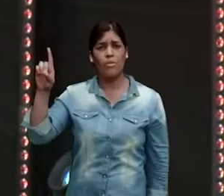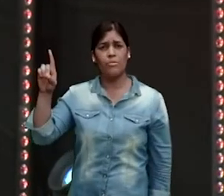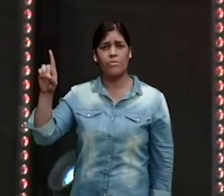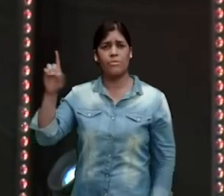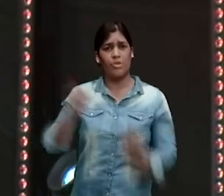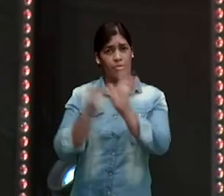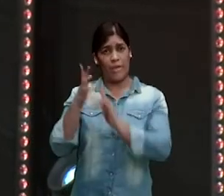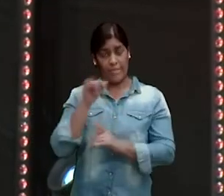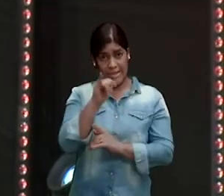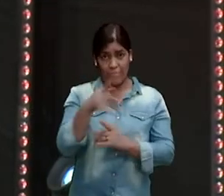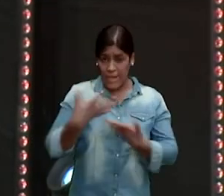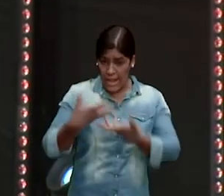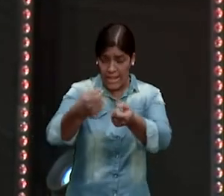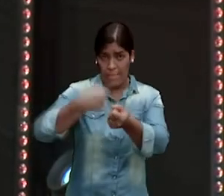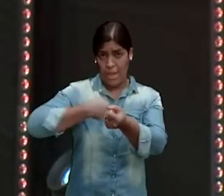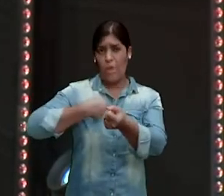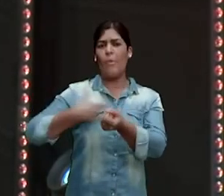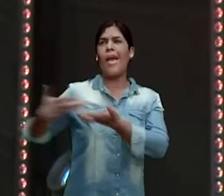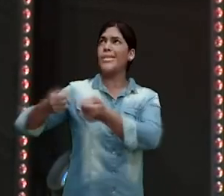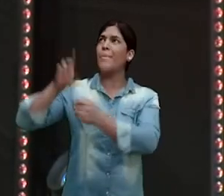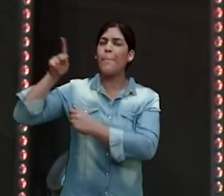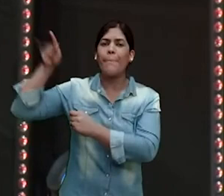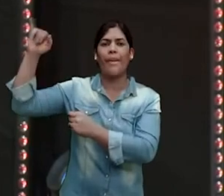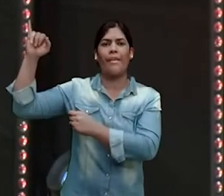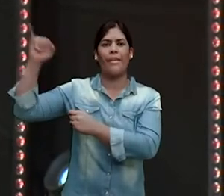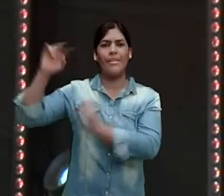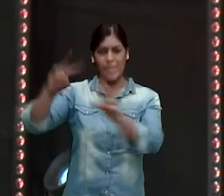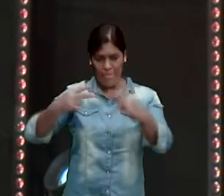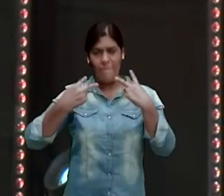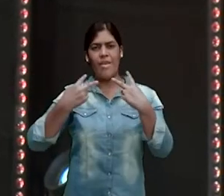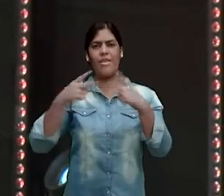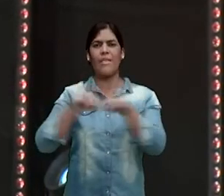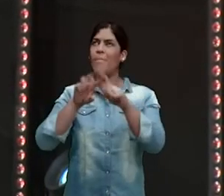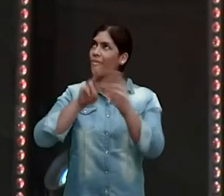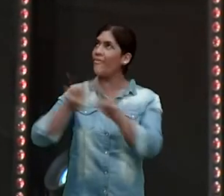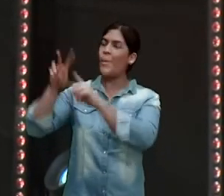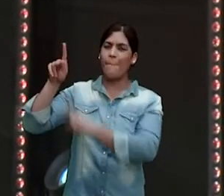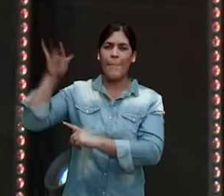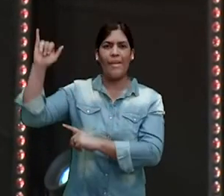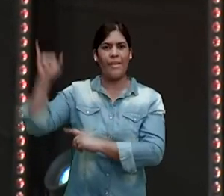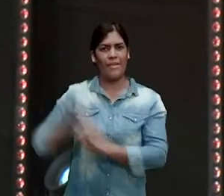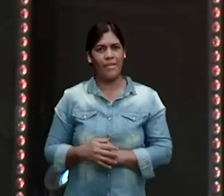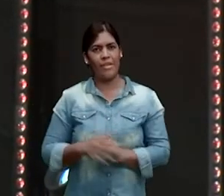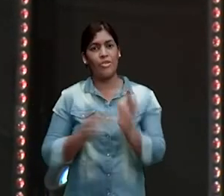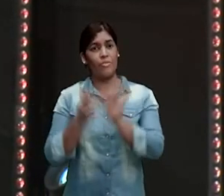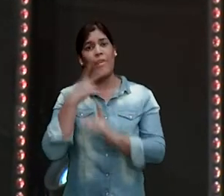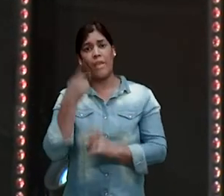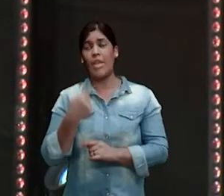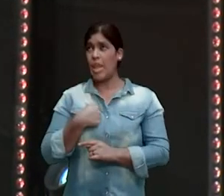recebe recebe o pai quem me vê vê o pai e ele dizia o pior ainda diz assim eu e o pai somos